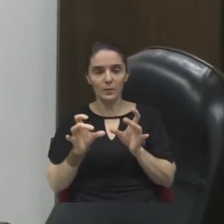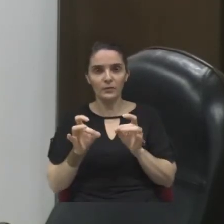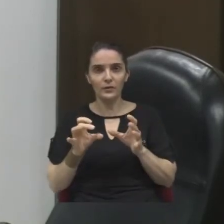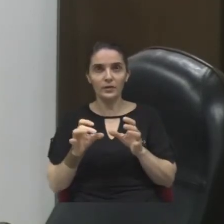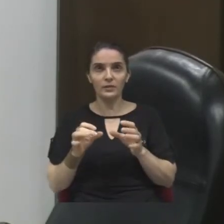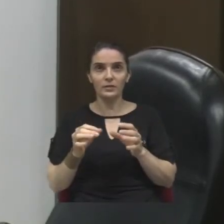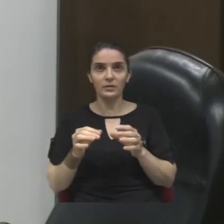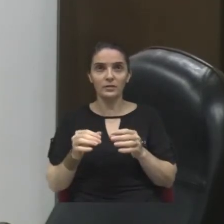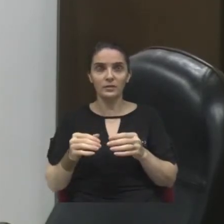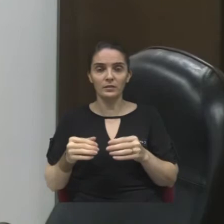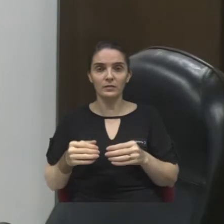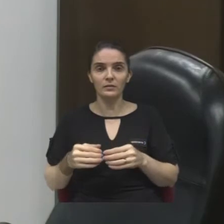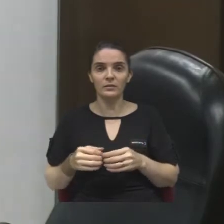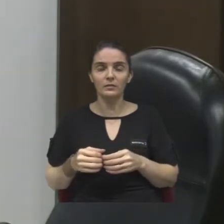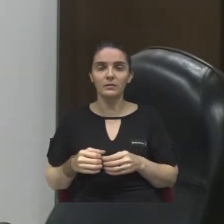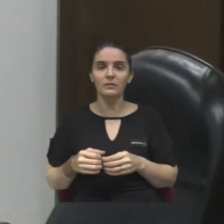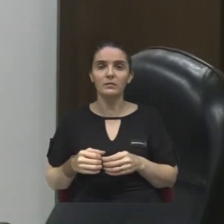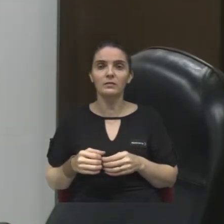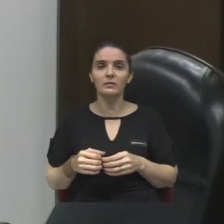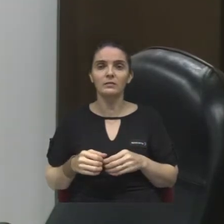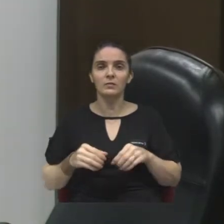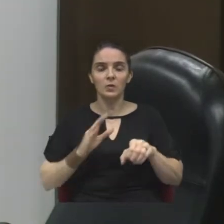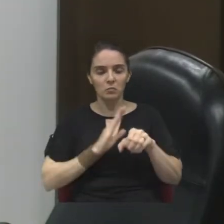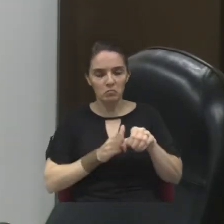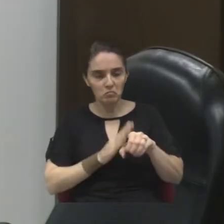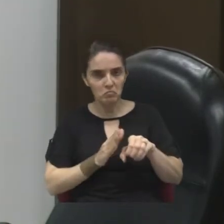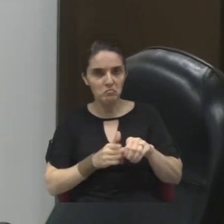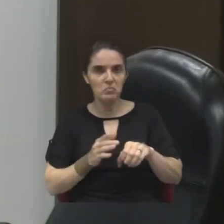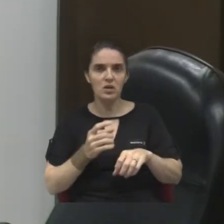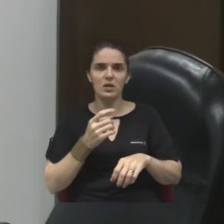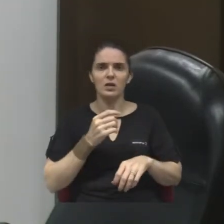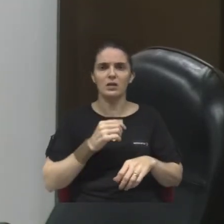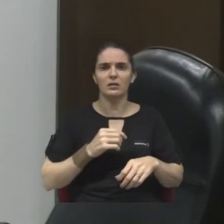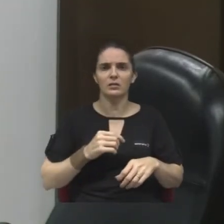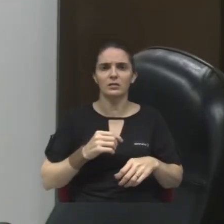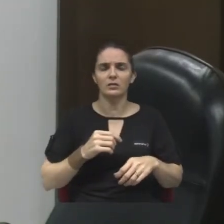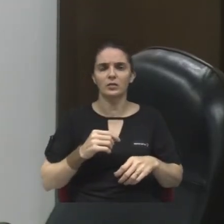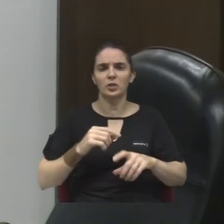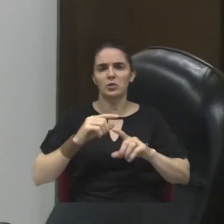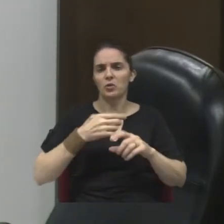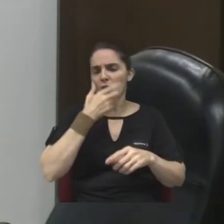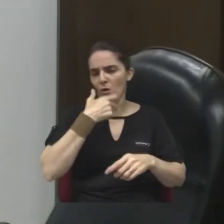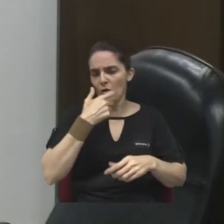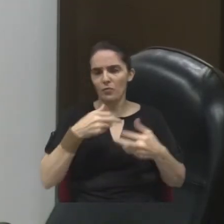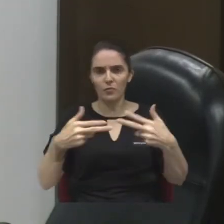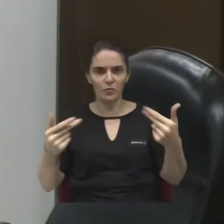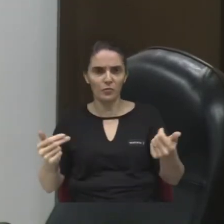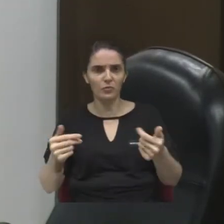Não. Alexandre Sintra tocava o varejão, era